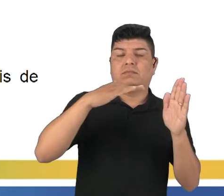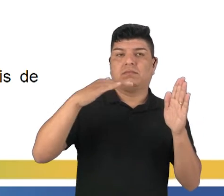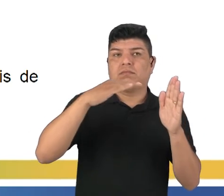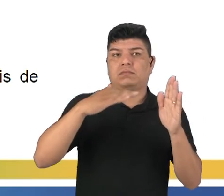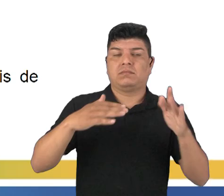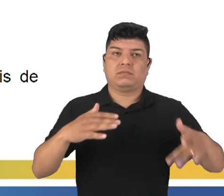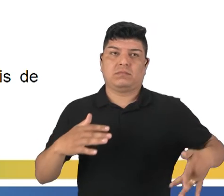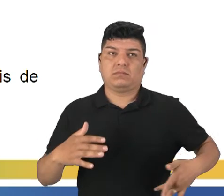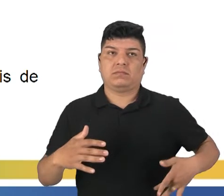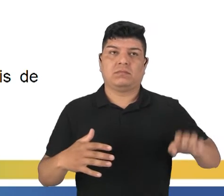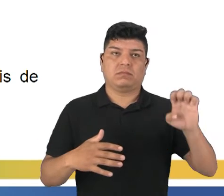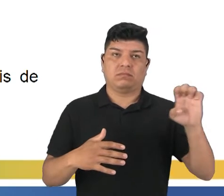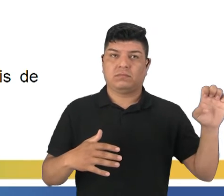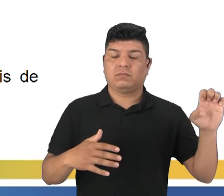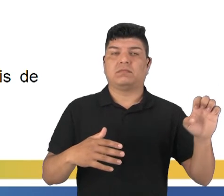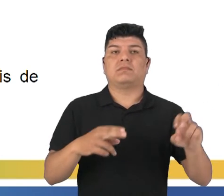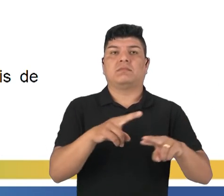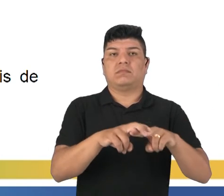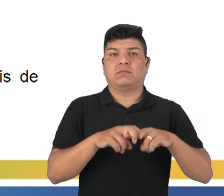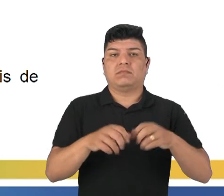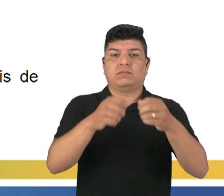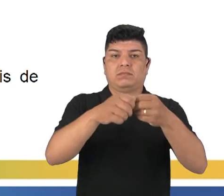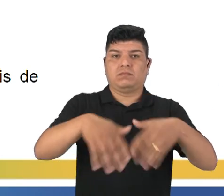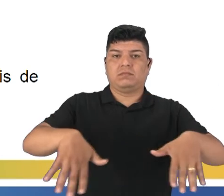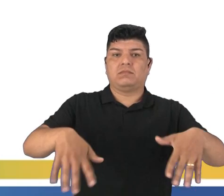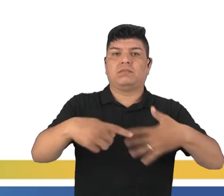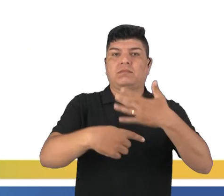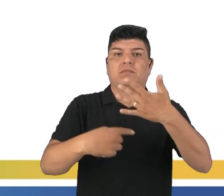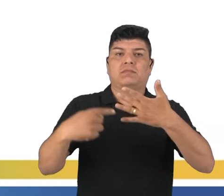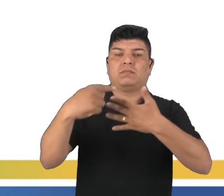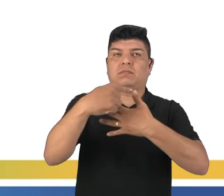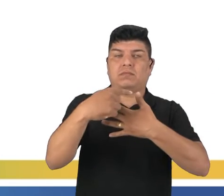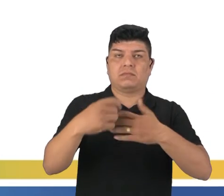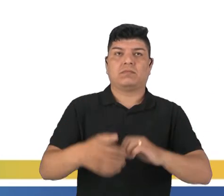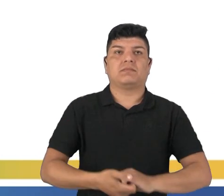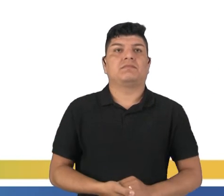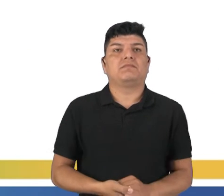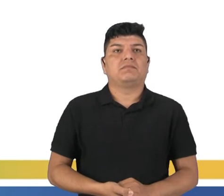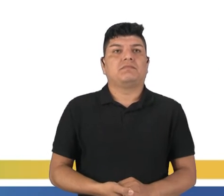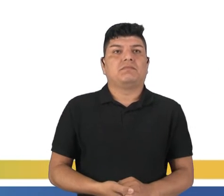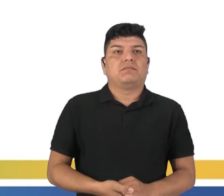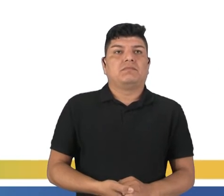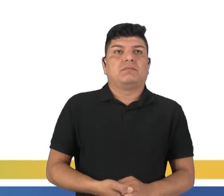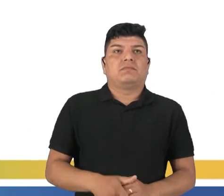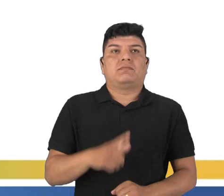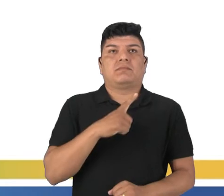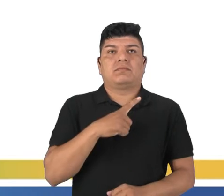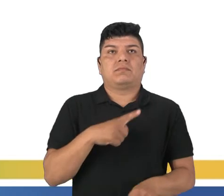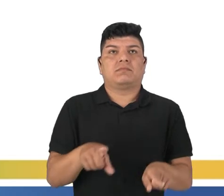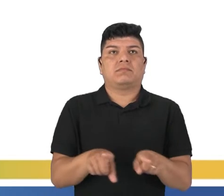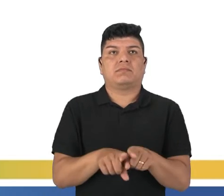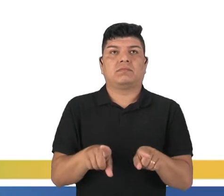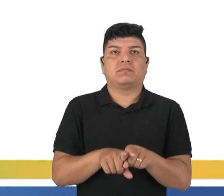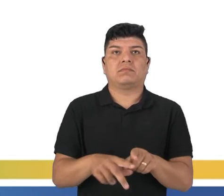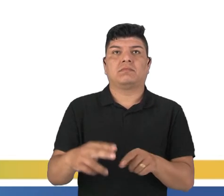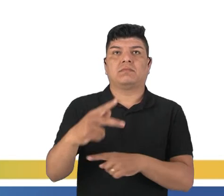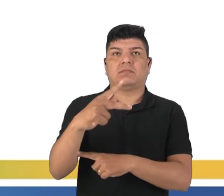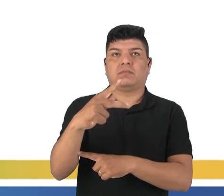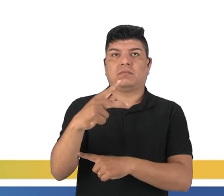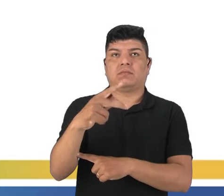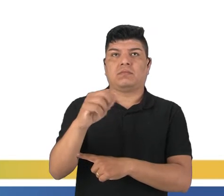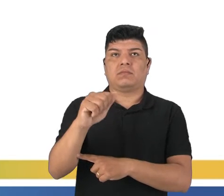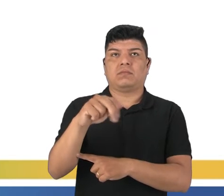esquerdo. Essas duas glândulas que são as glândulas suprarrenais. Nós temos também o nosso pâncreas. O